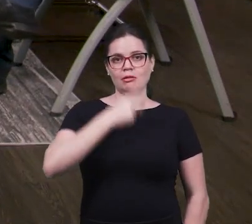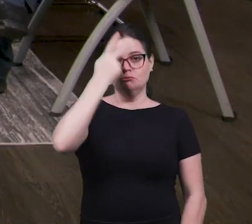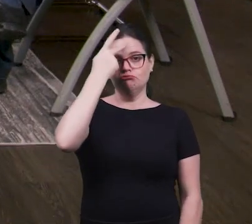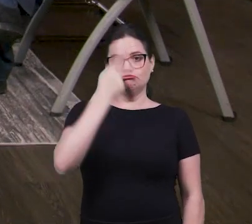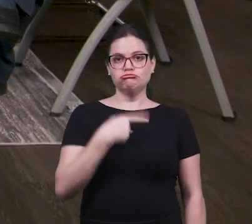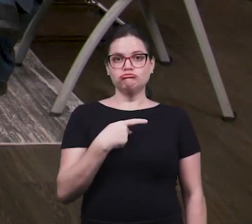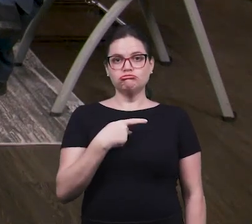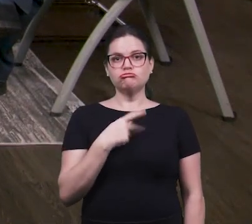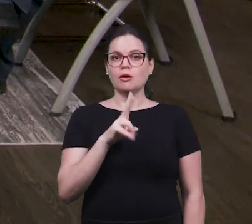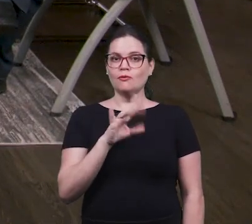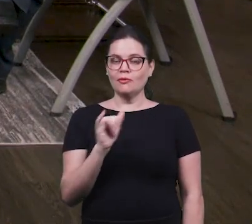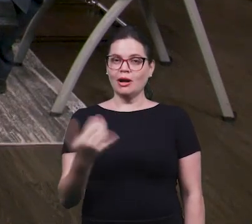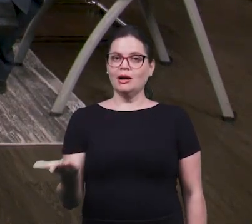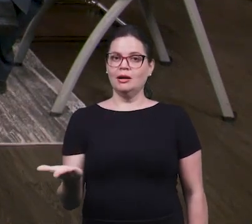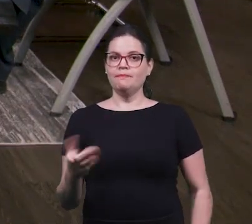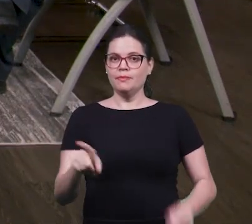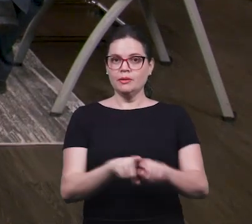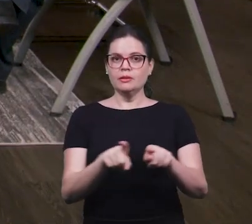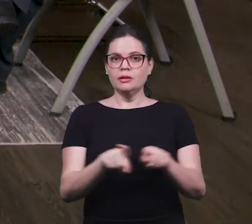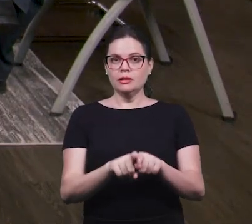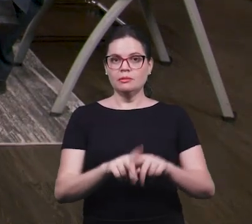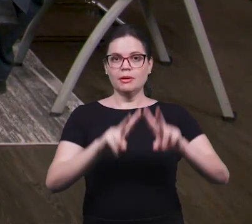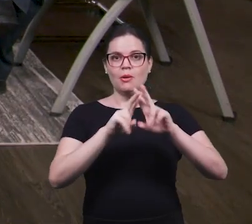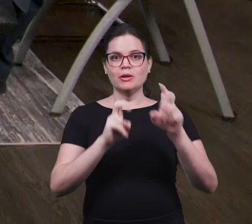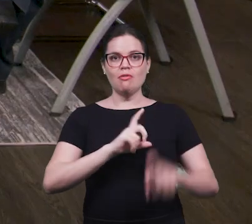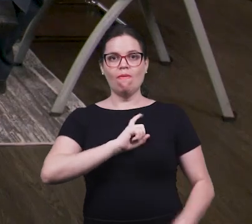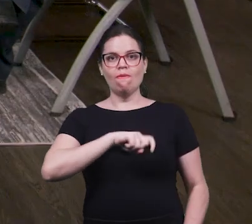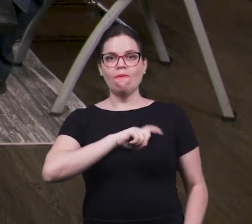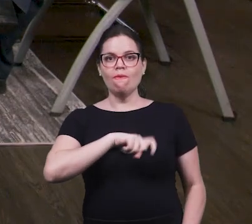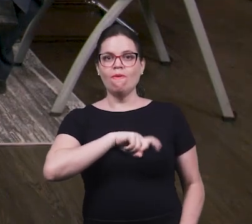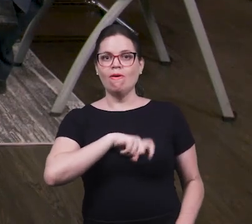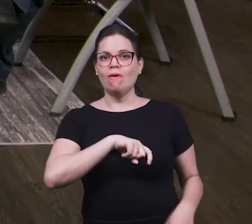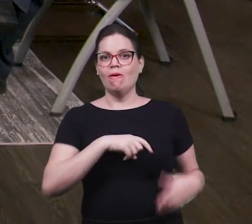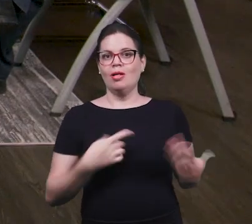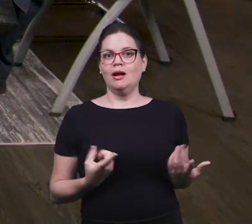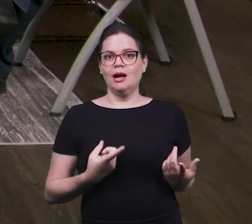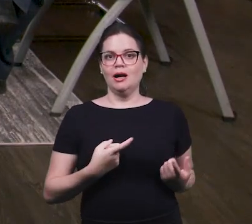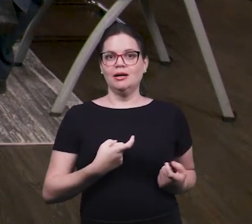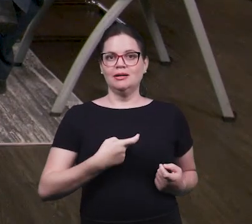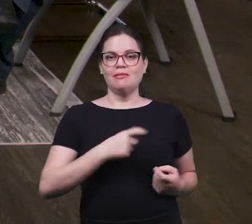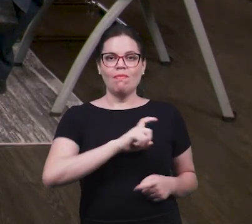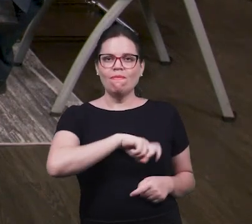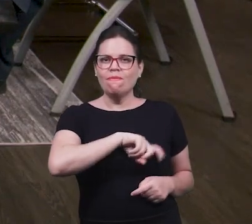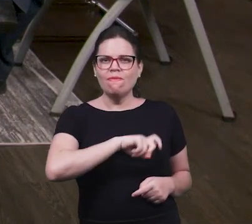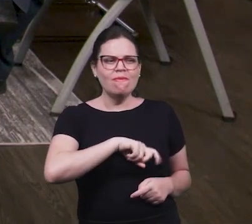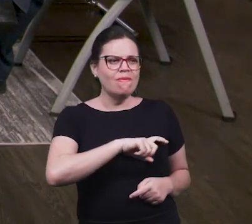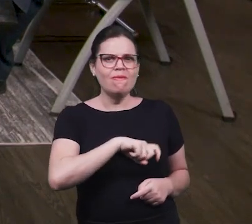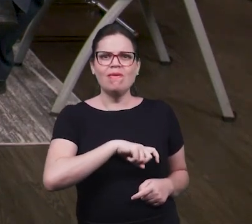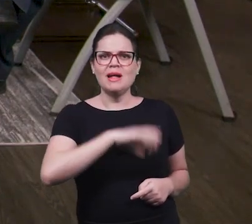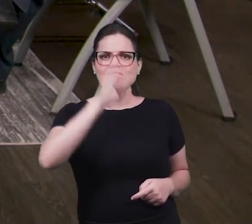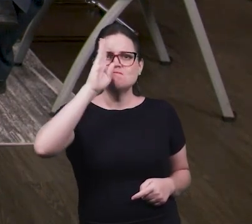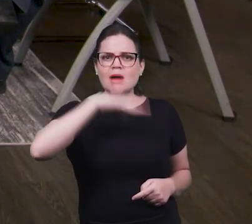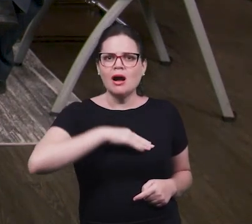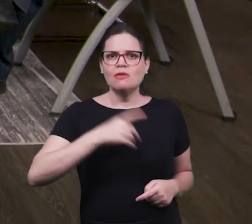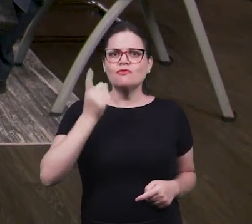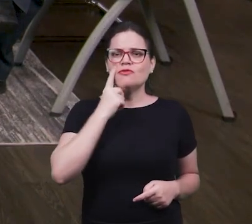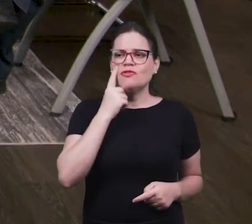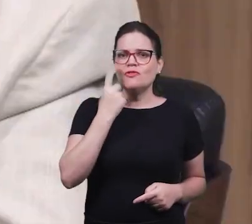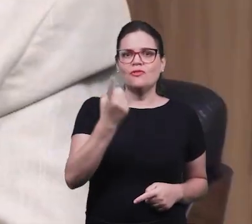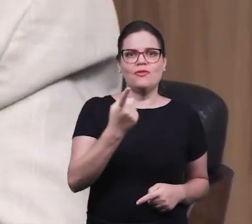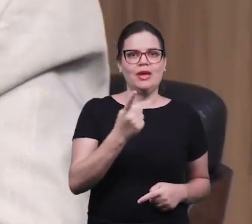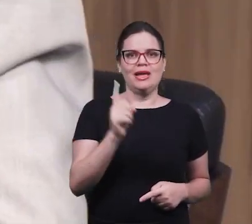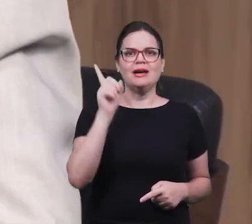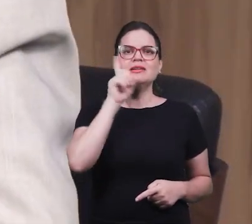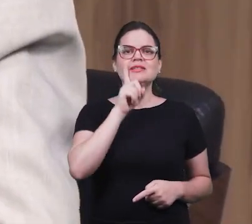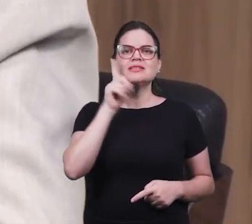que até mesmo de sexo. Hoje você vê que as igrejas na América, os